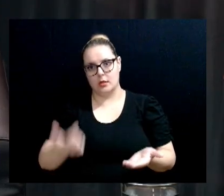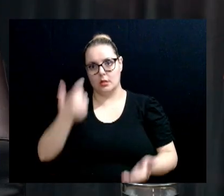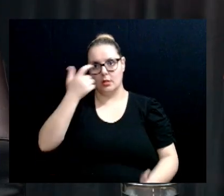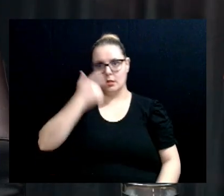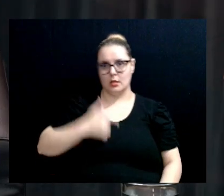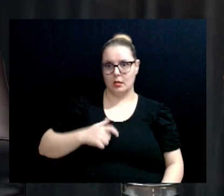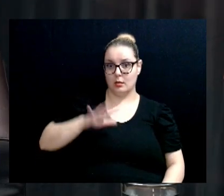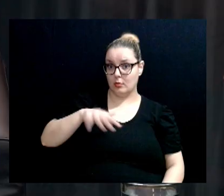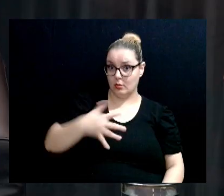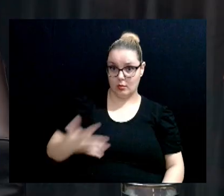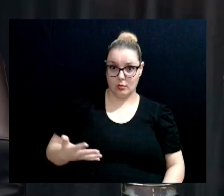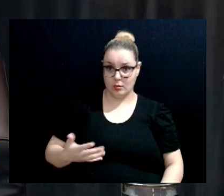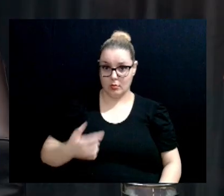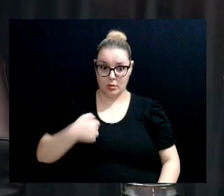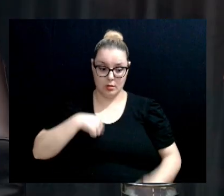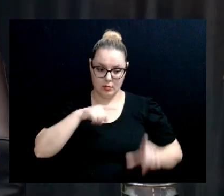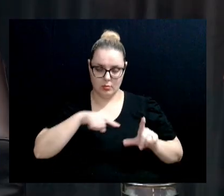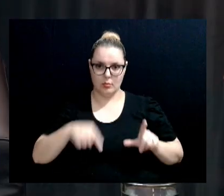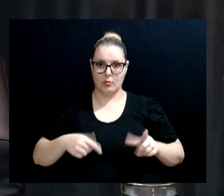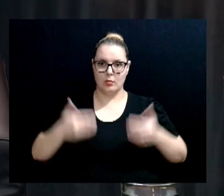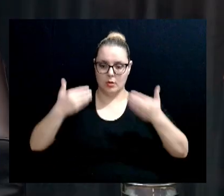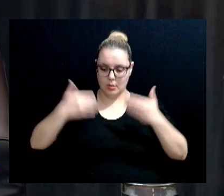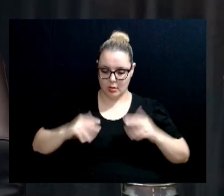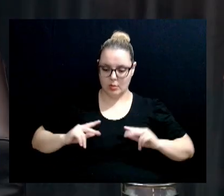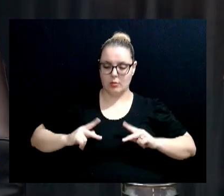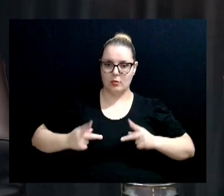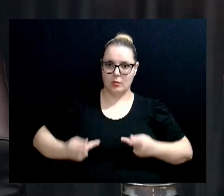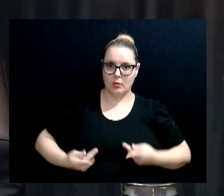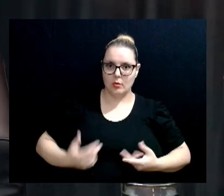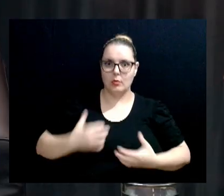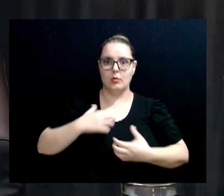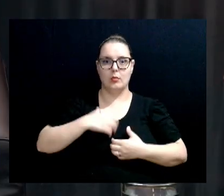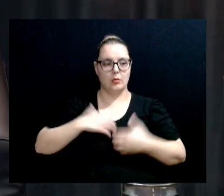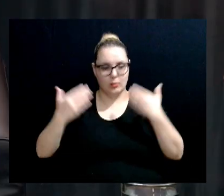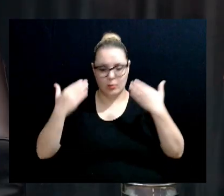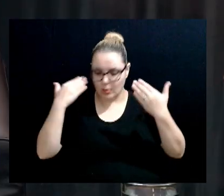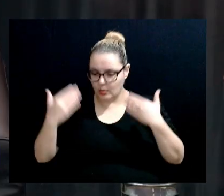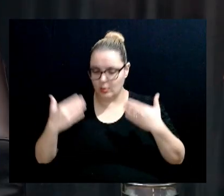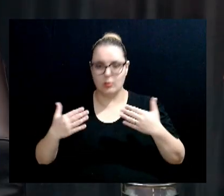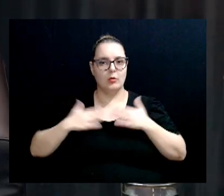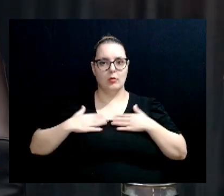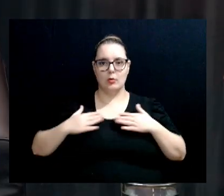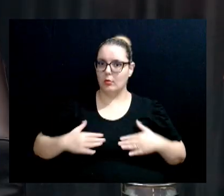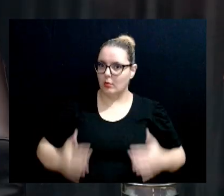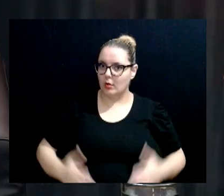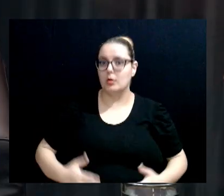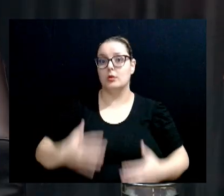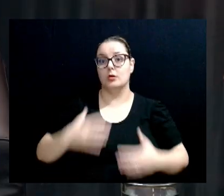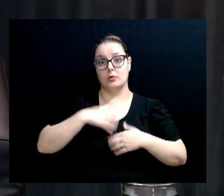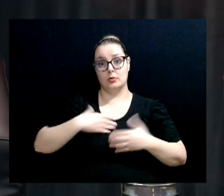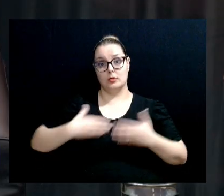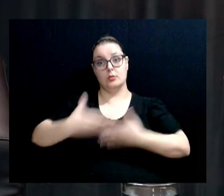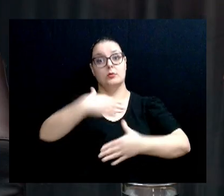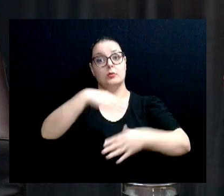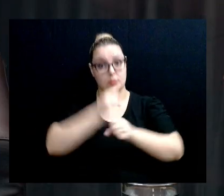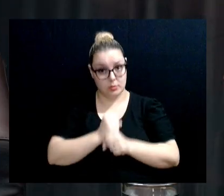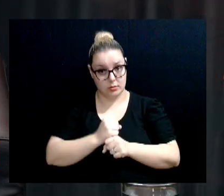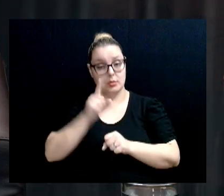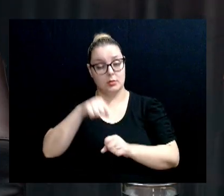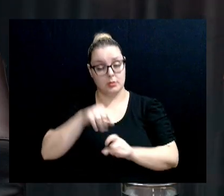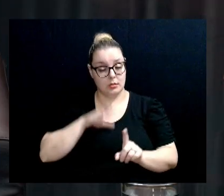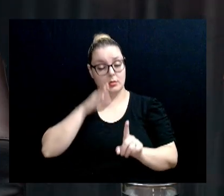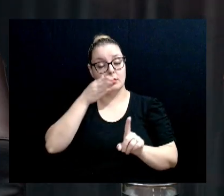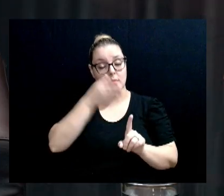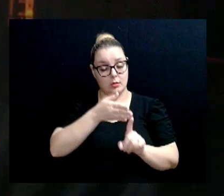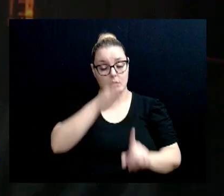índice, ou sou uma pessoa com emocional, com psíquico, com físico, de uma maneira integrada. Então, esses são os principais pontos de alerta